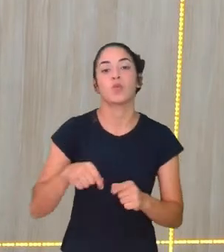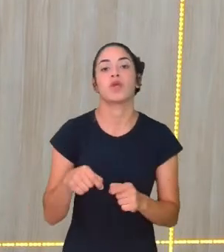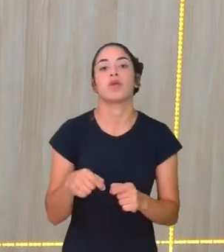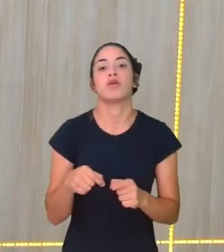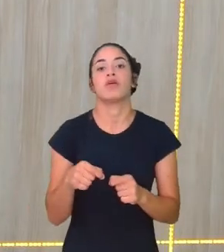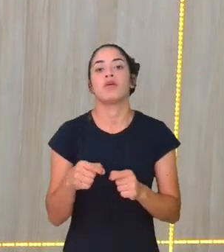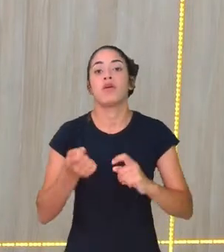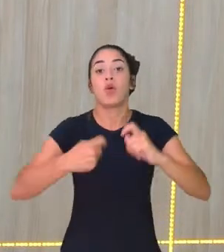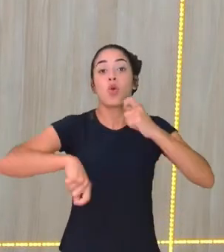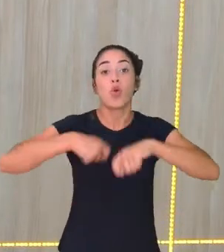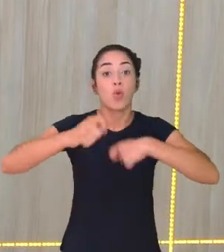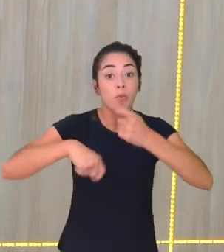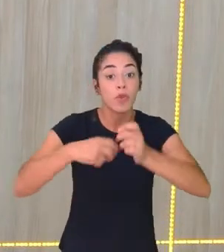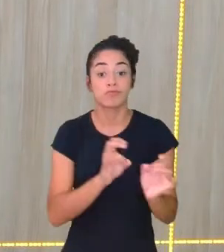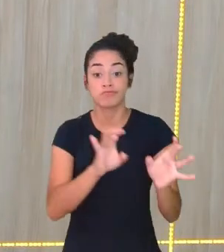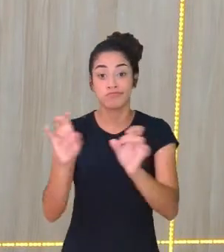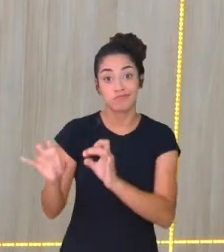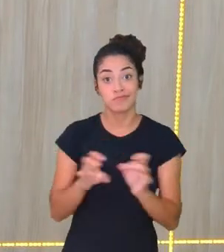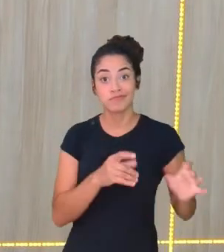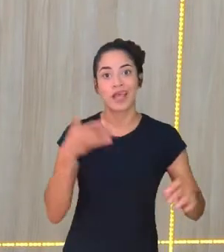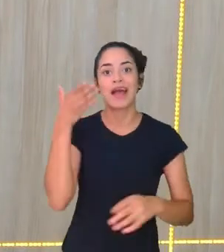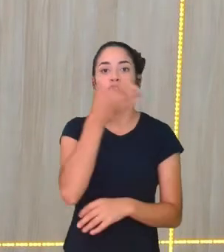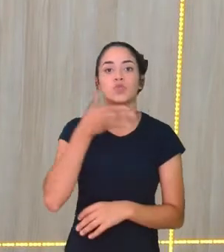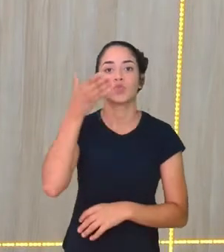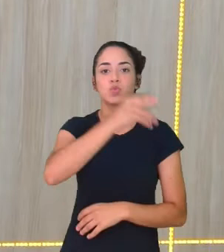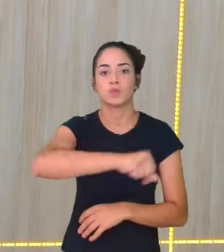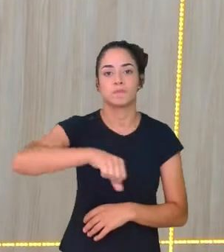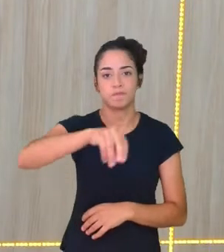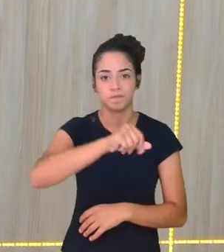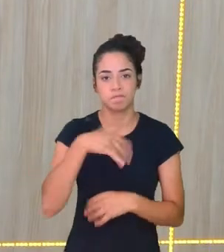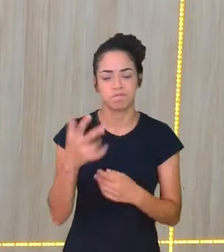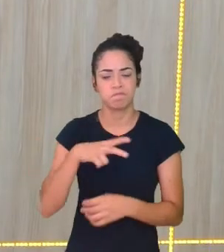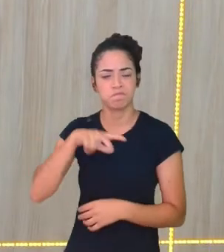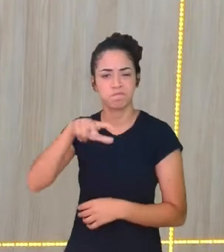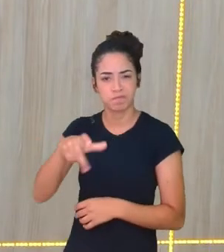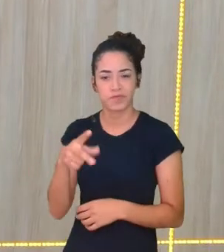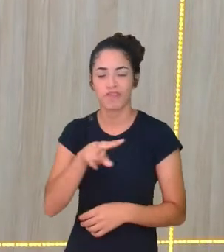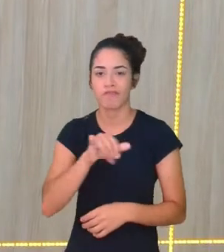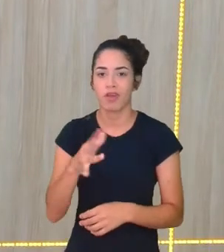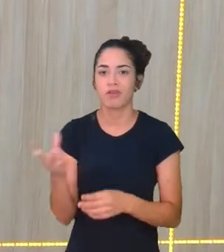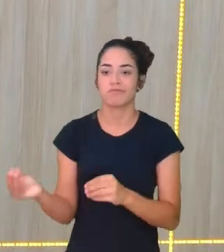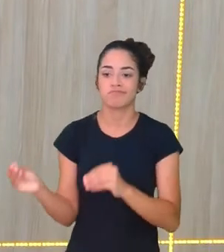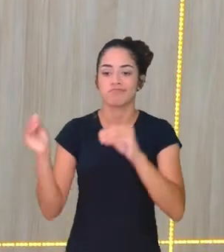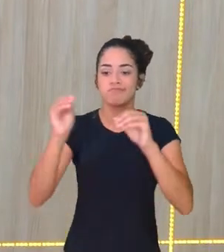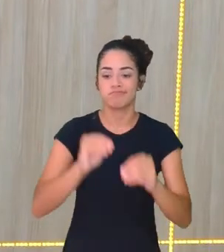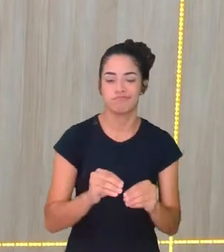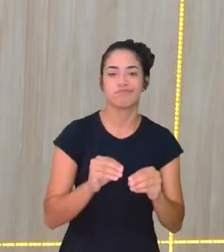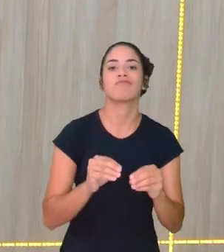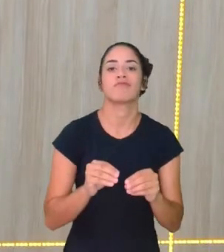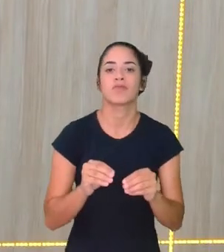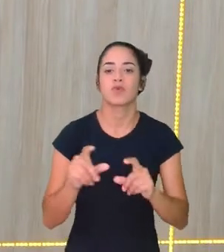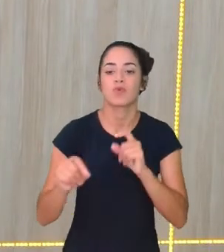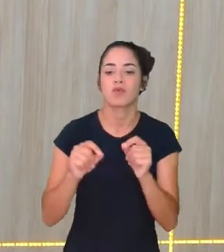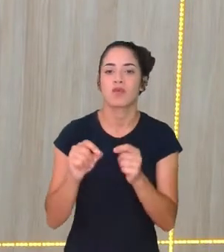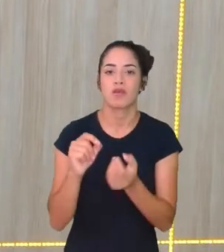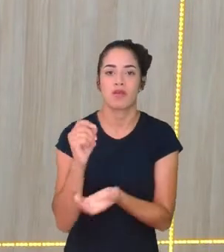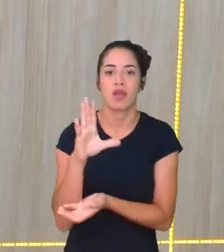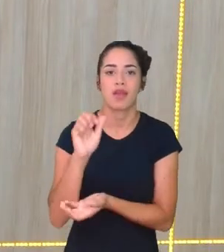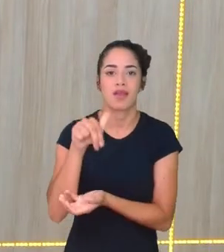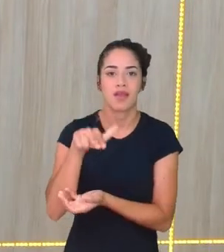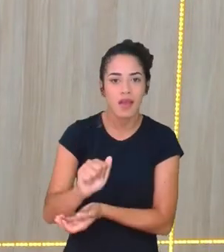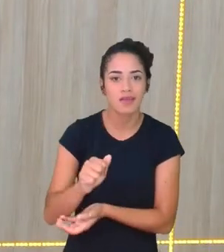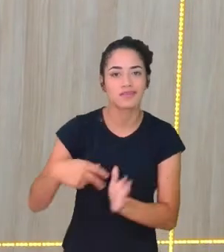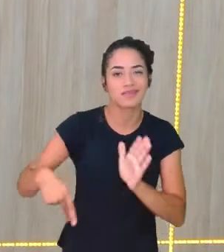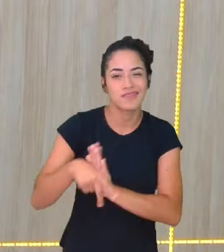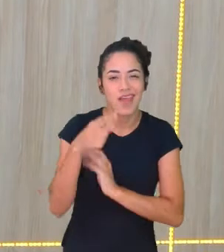do açúcar né então a gente vai ter os portugueses trazendo para cá mudas né de cana de açúcar que ele